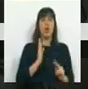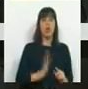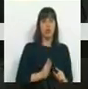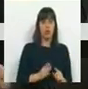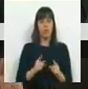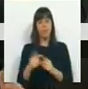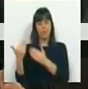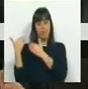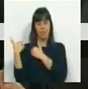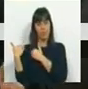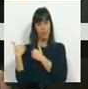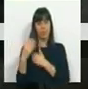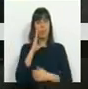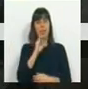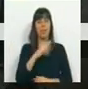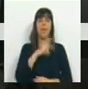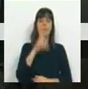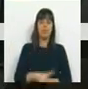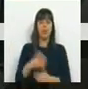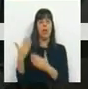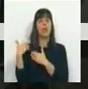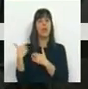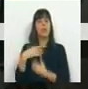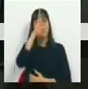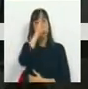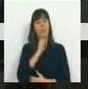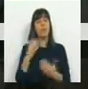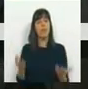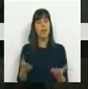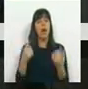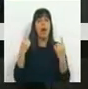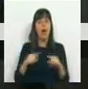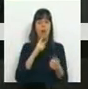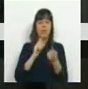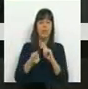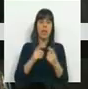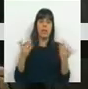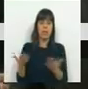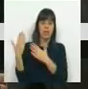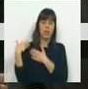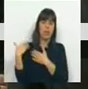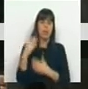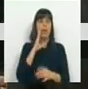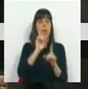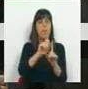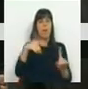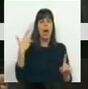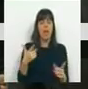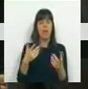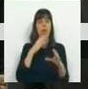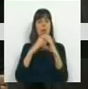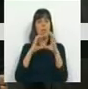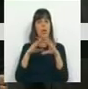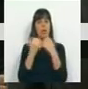Finanças, pelos responsáveis do Banco de Portugal e por responsáveis governativos. Há entrevistas de responsáveis do BANIF em meios